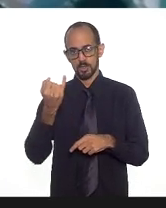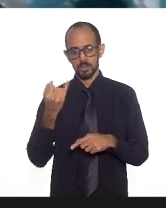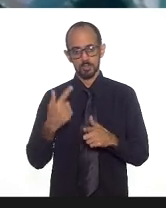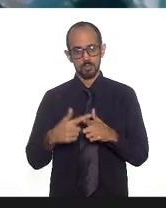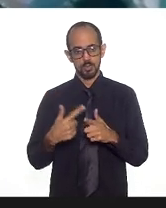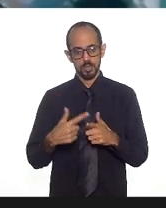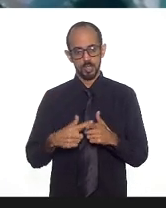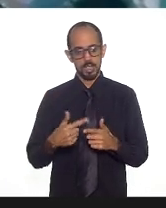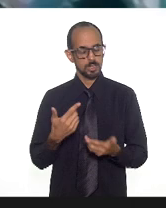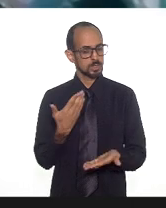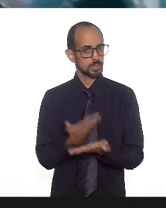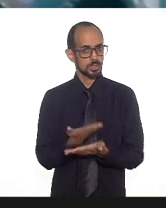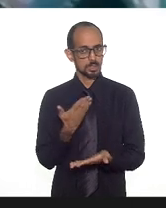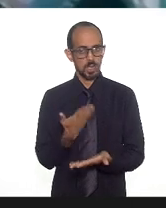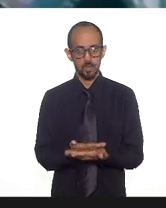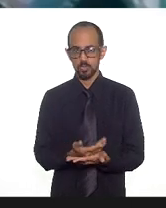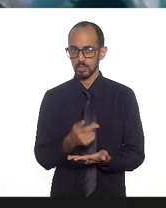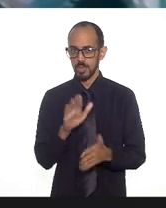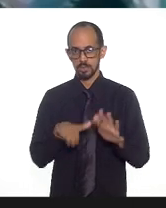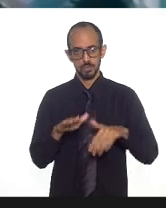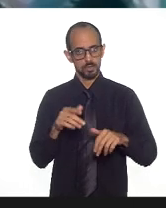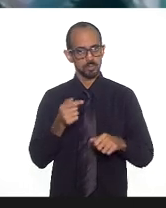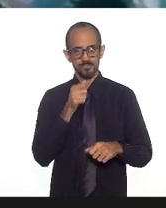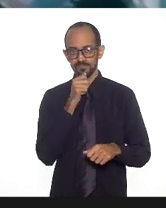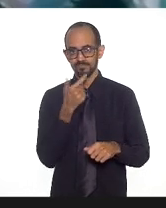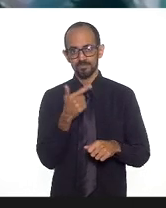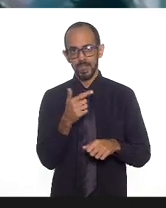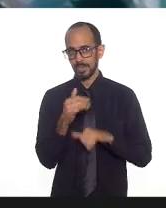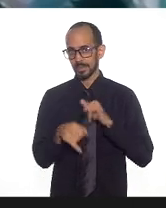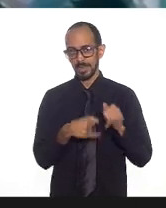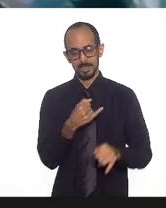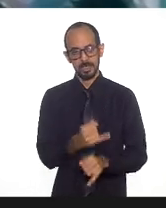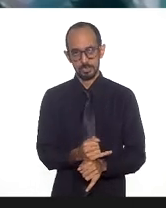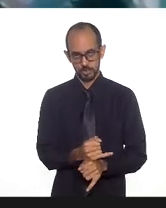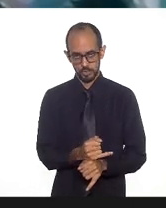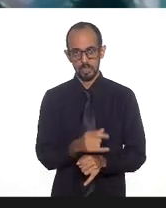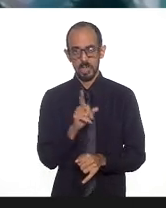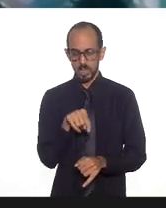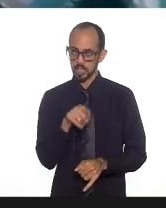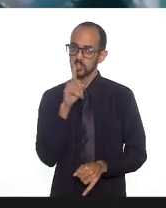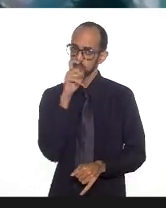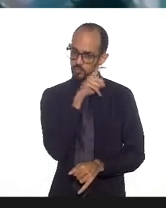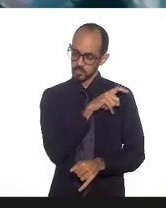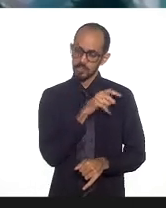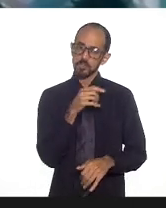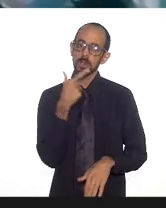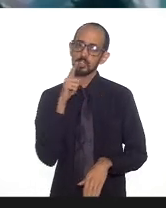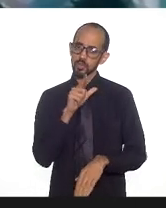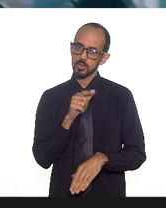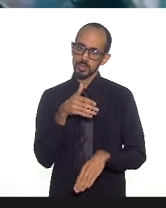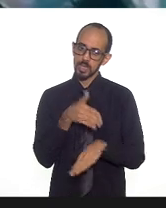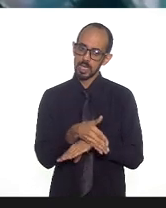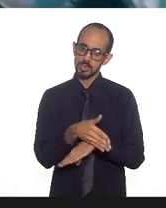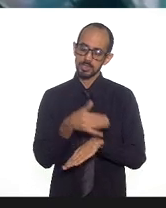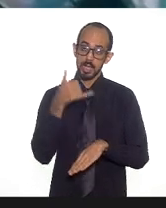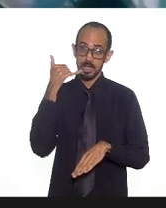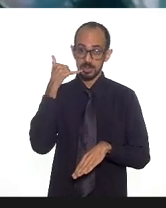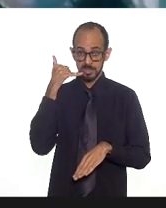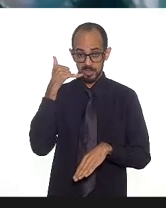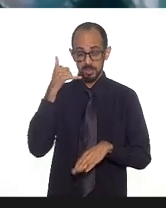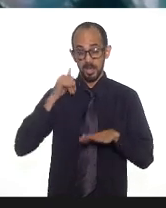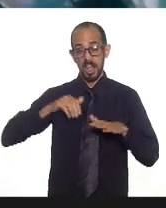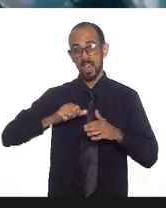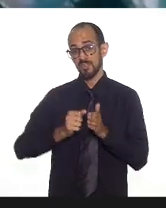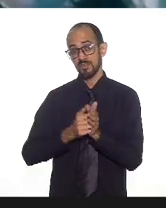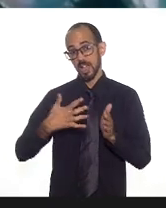têm conexão, é muita dificuldade, né, para eles acessarem, muitos acessam de celular. Então,